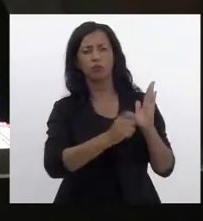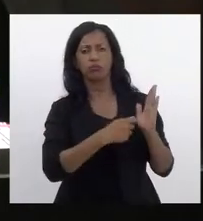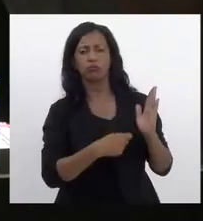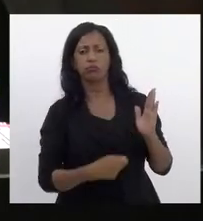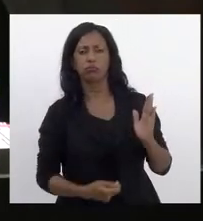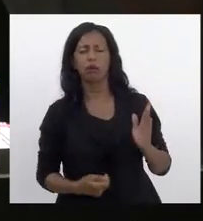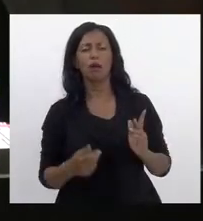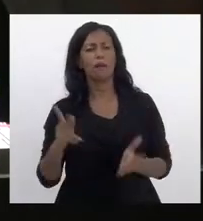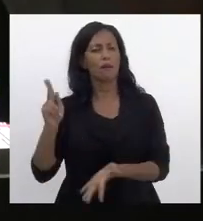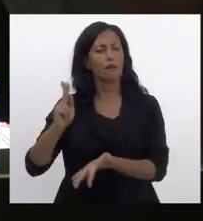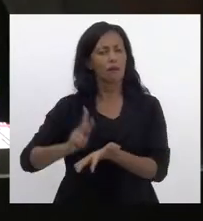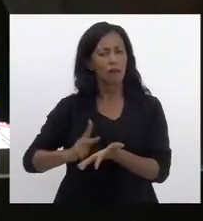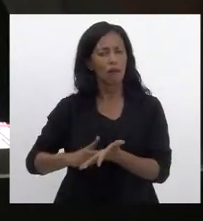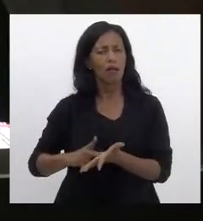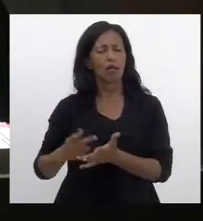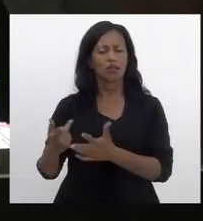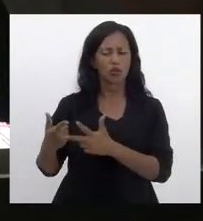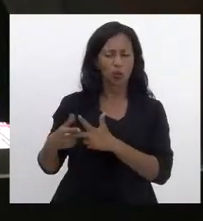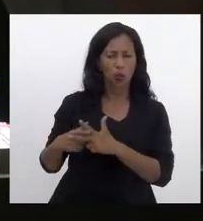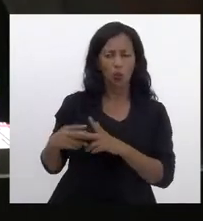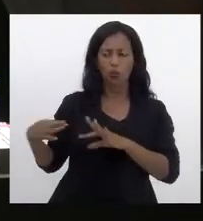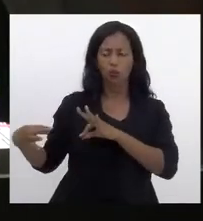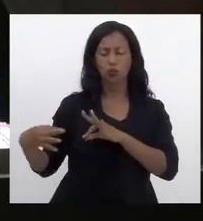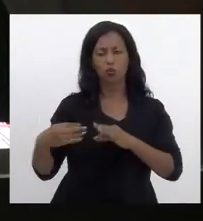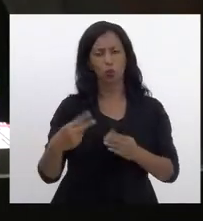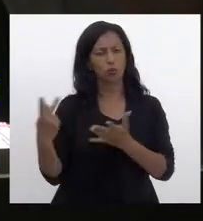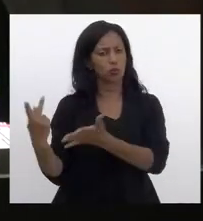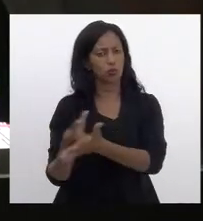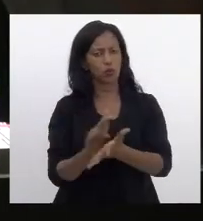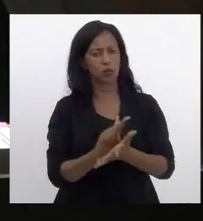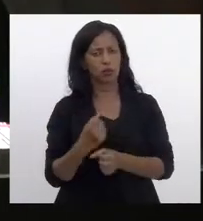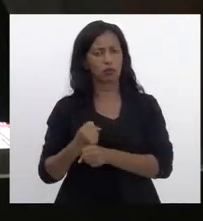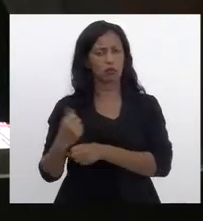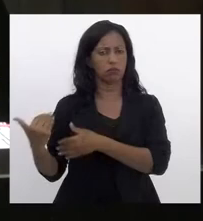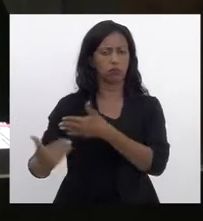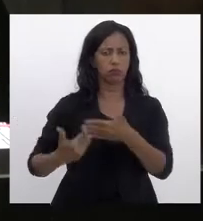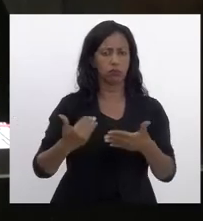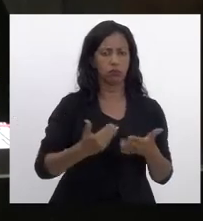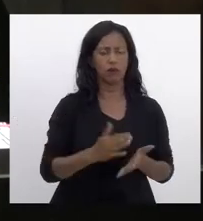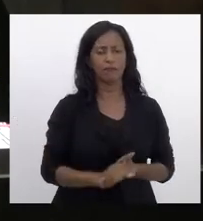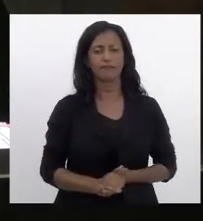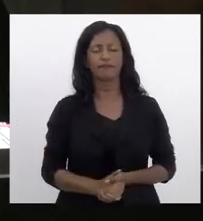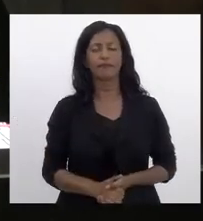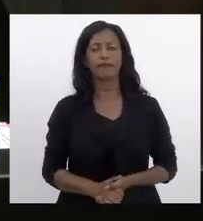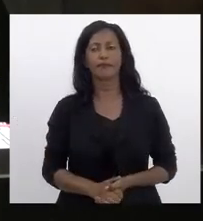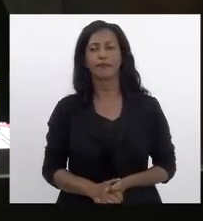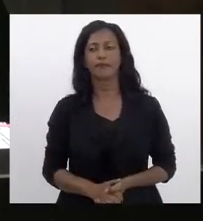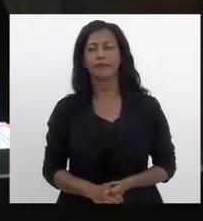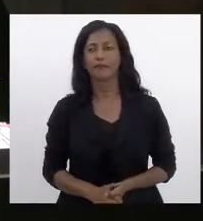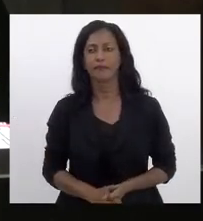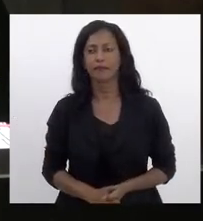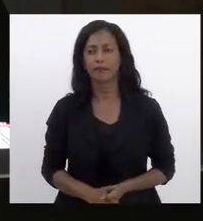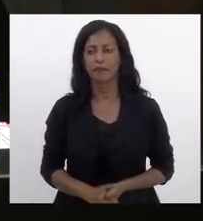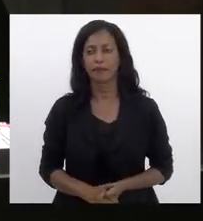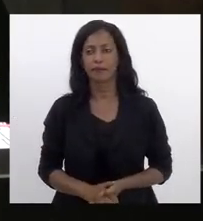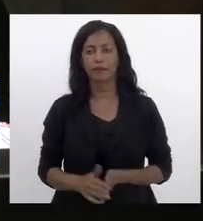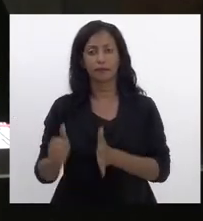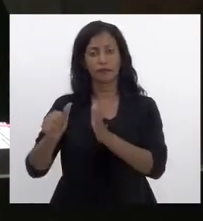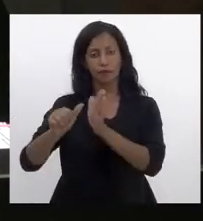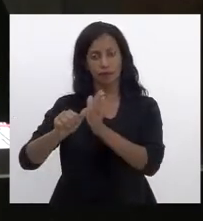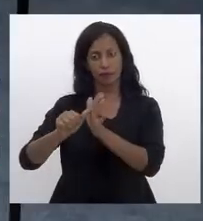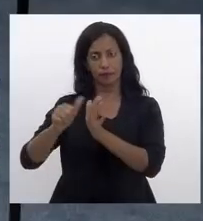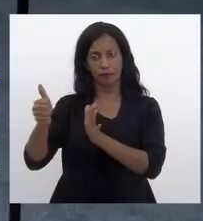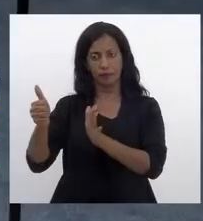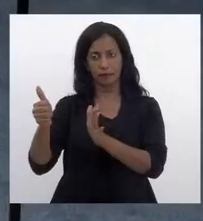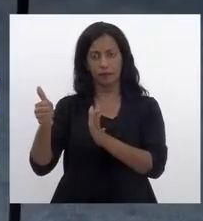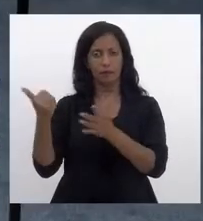quiserem, para realmente nós repararmos todas essas injustiças ao longo dos anos. Permite uma parte, deputado? Pois não. Primeiro, parabenizar